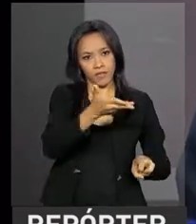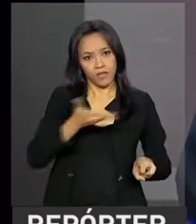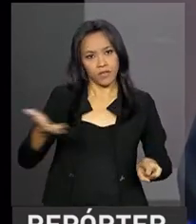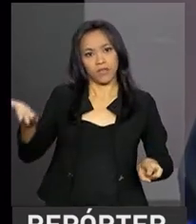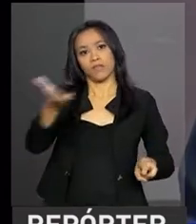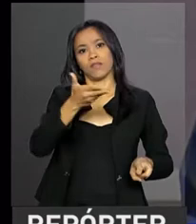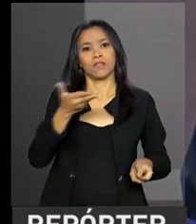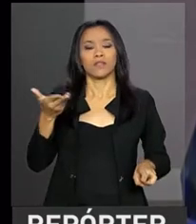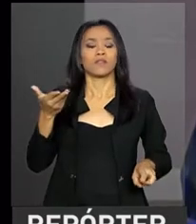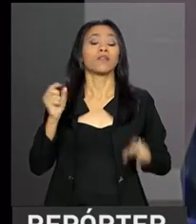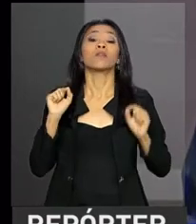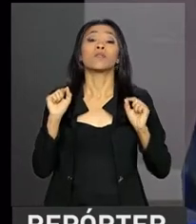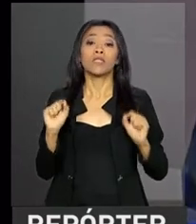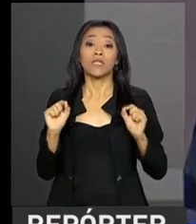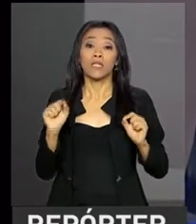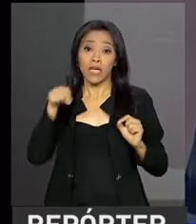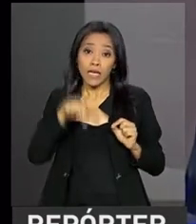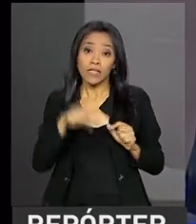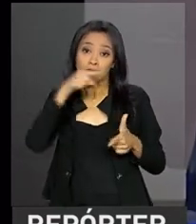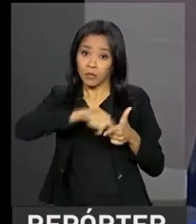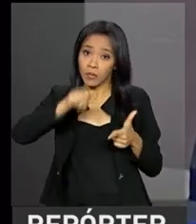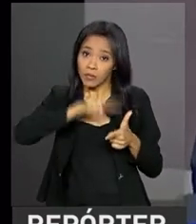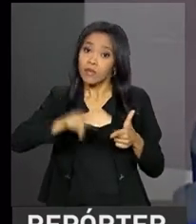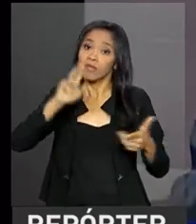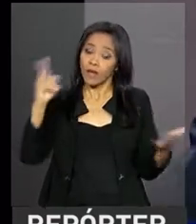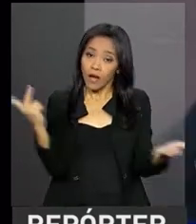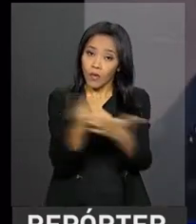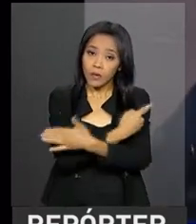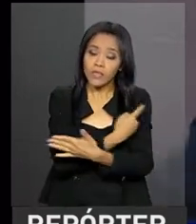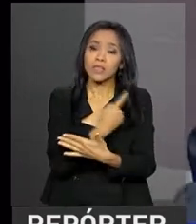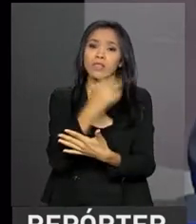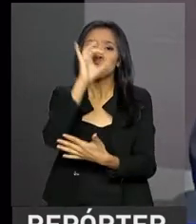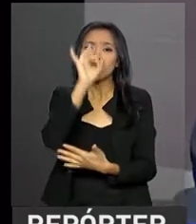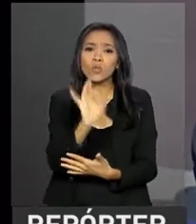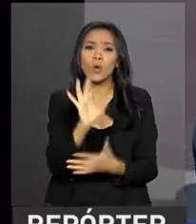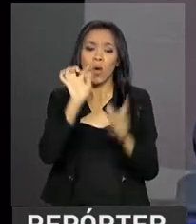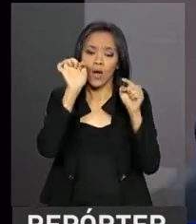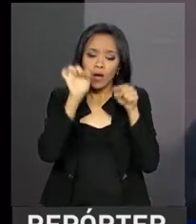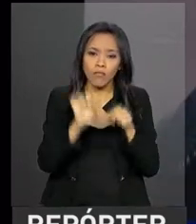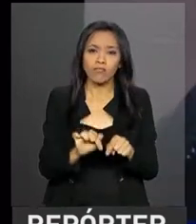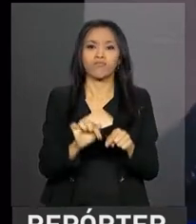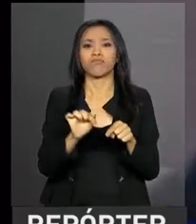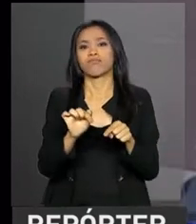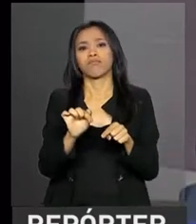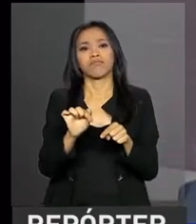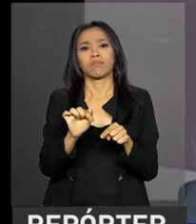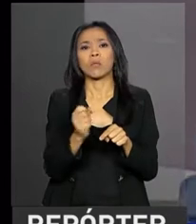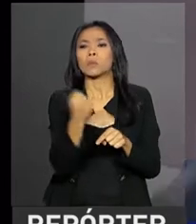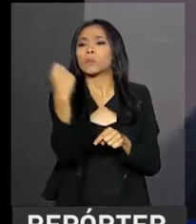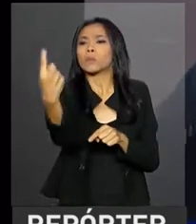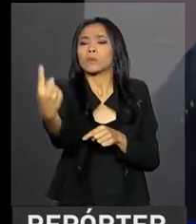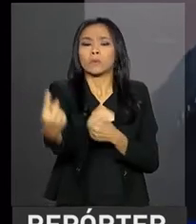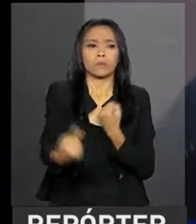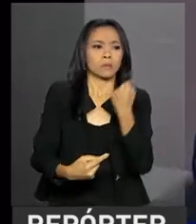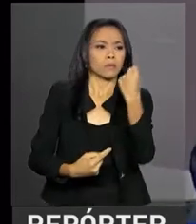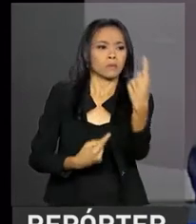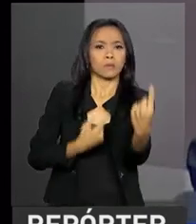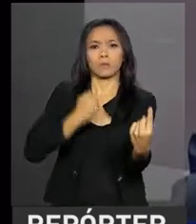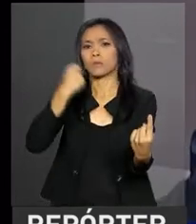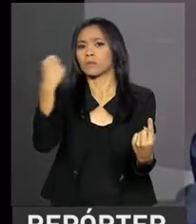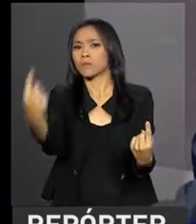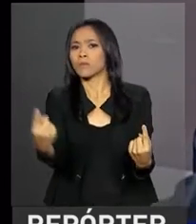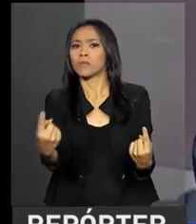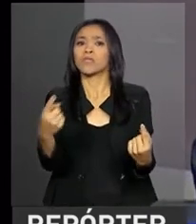que esse é um problema, ou o problema que aconteceu é um problema localizado, um problema pontual, um problema de desvio